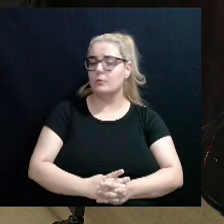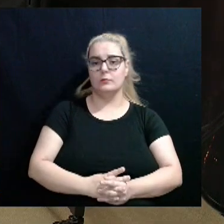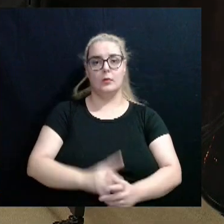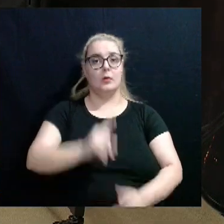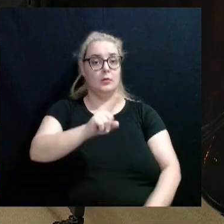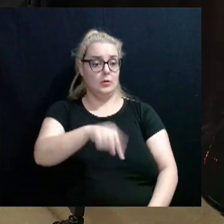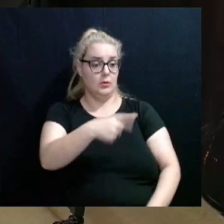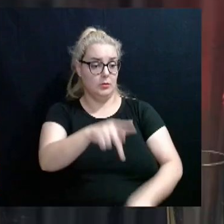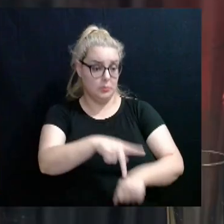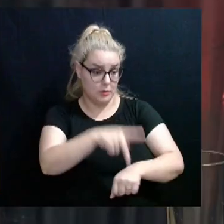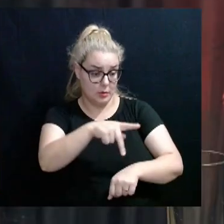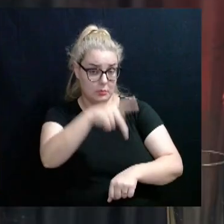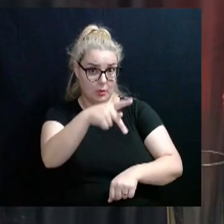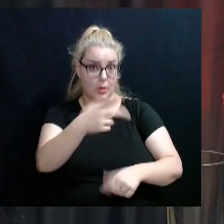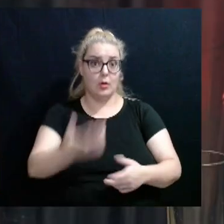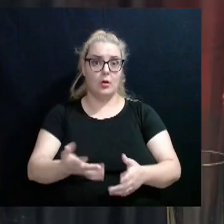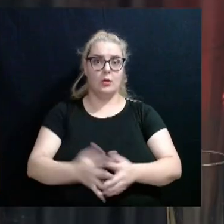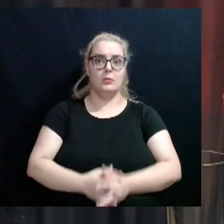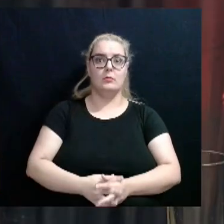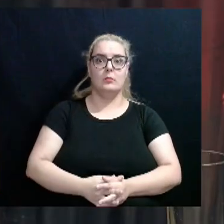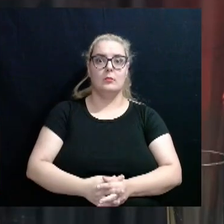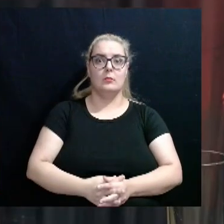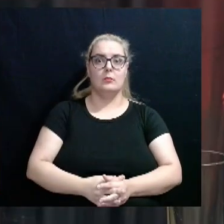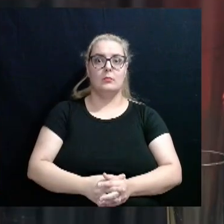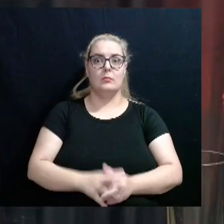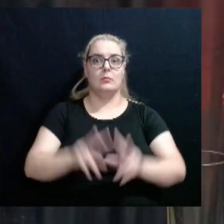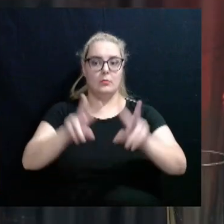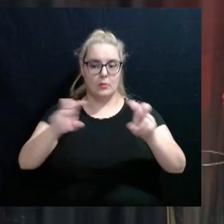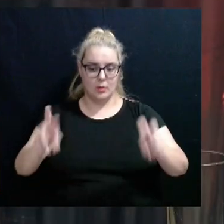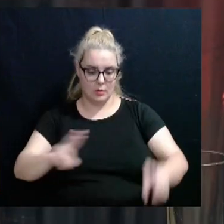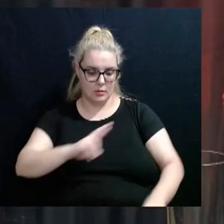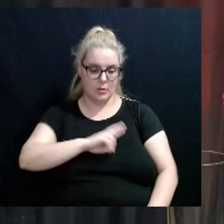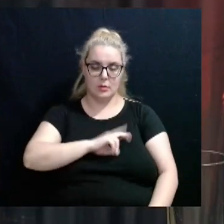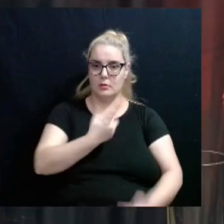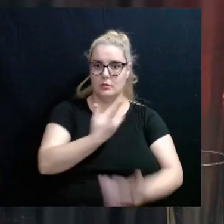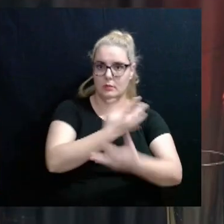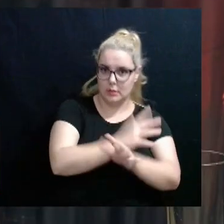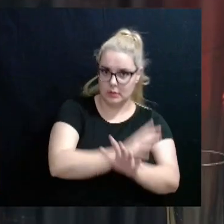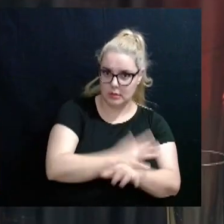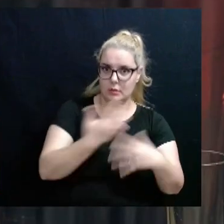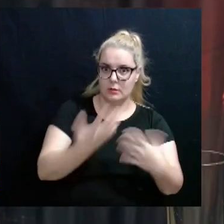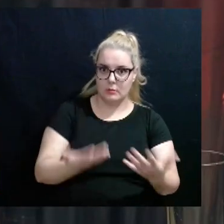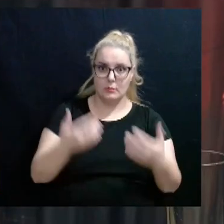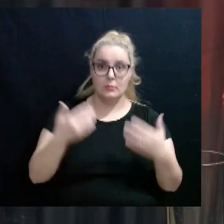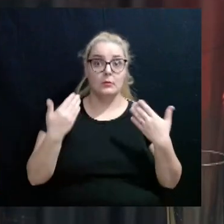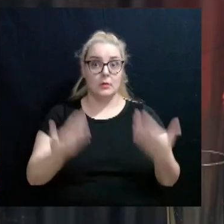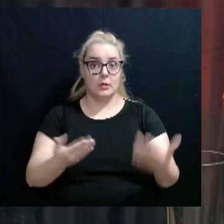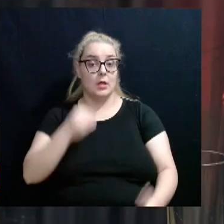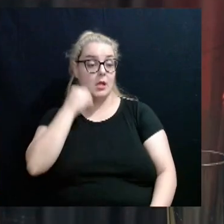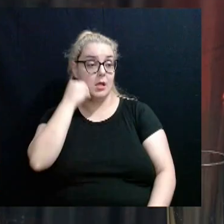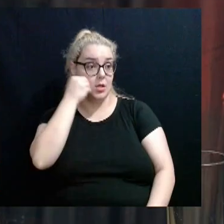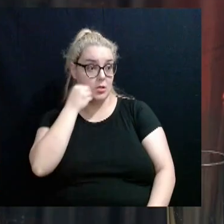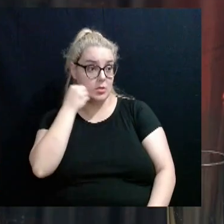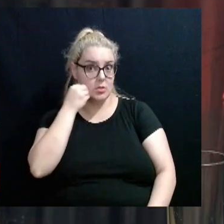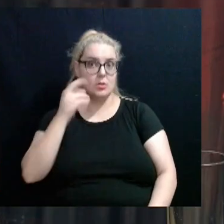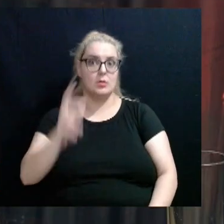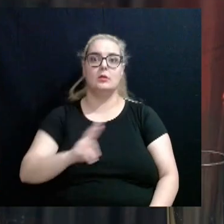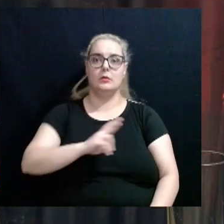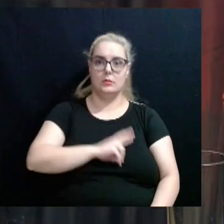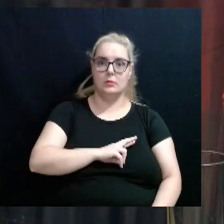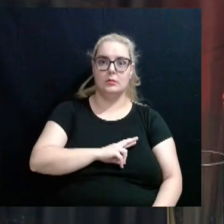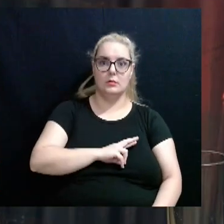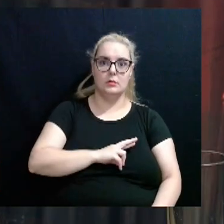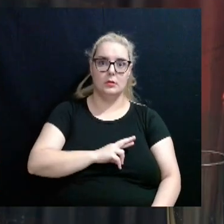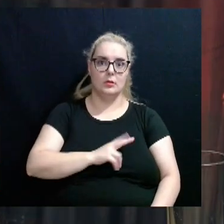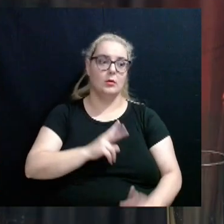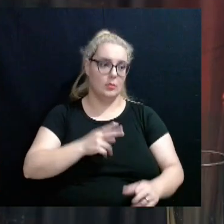para que essa religiosidade não seja vazia, para que essa experiência religiosa, eu enfatizei esse aspecto, Uhum,